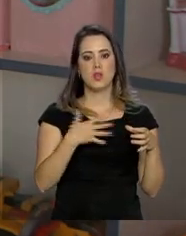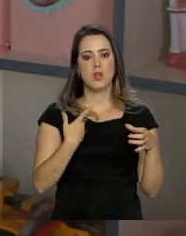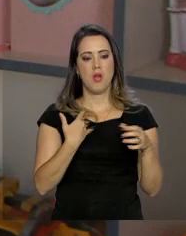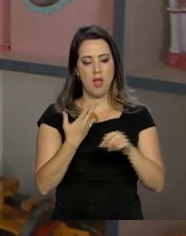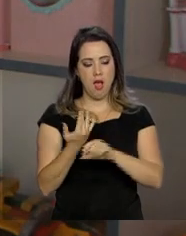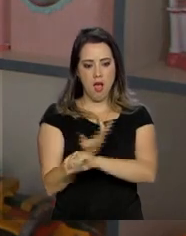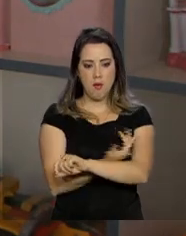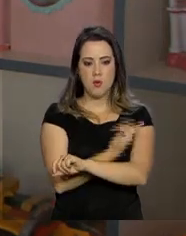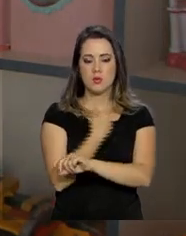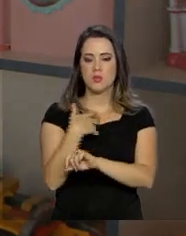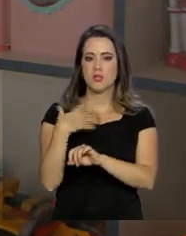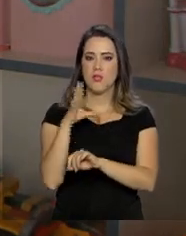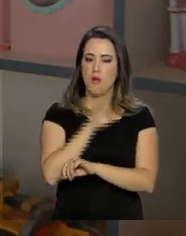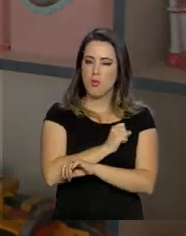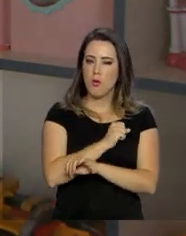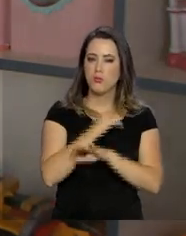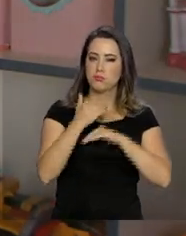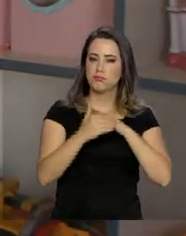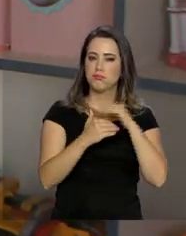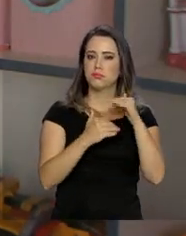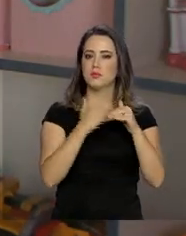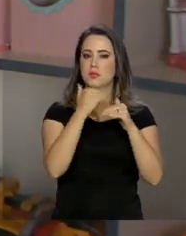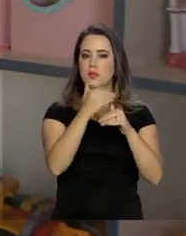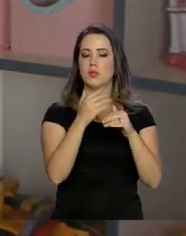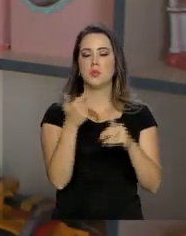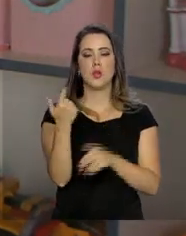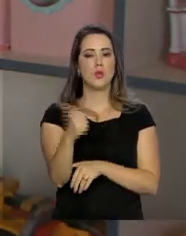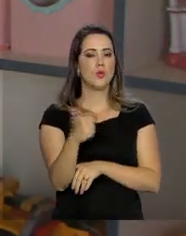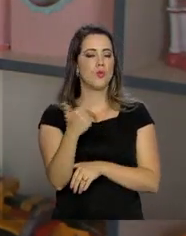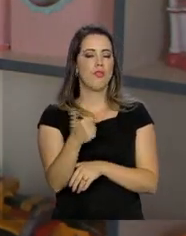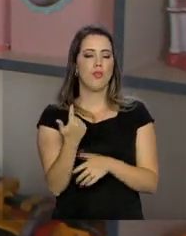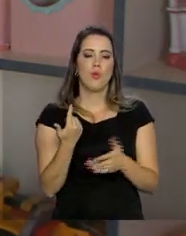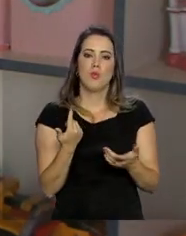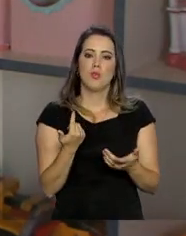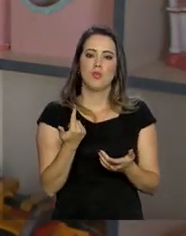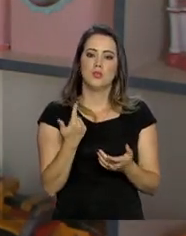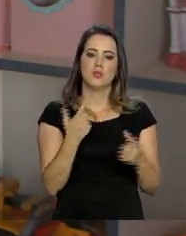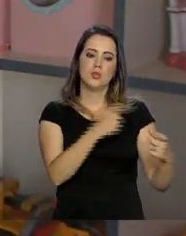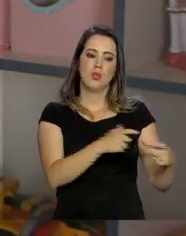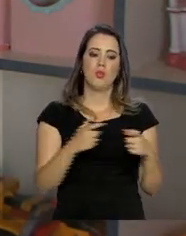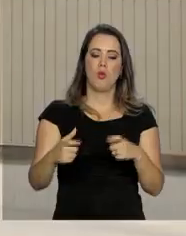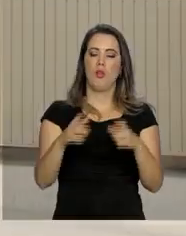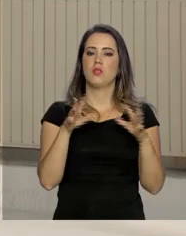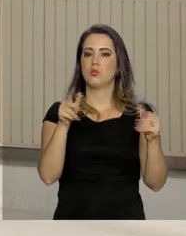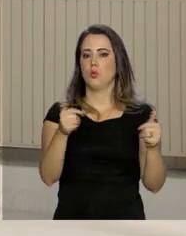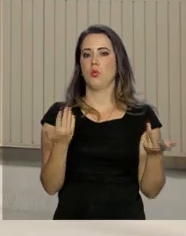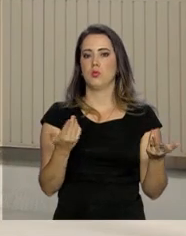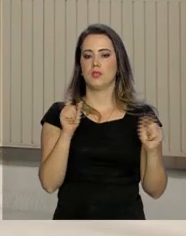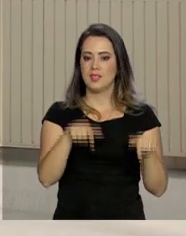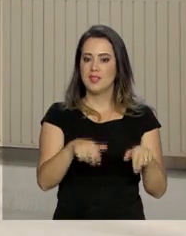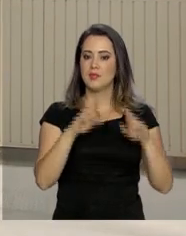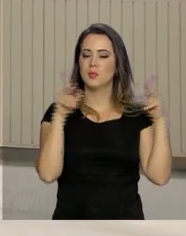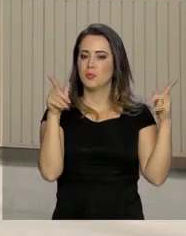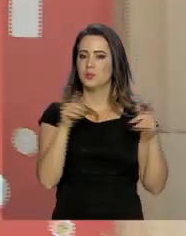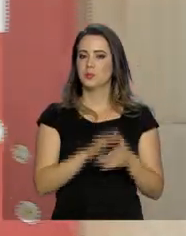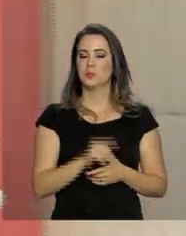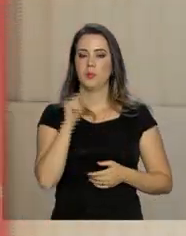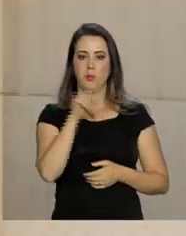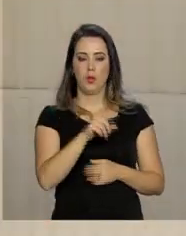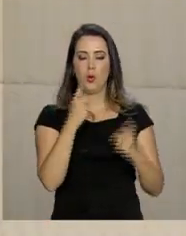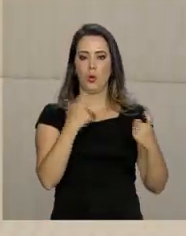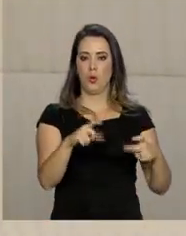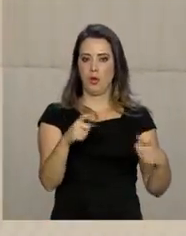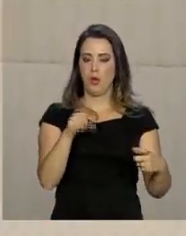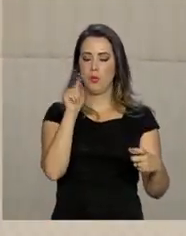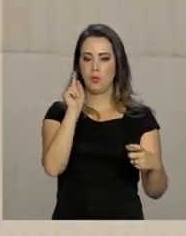e afetivo por que não se encontra em muitos lugares falo do criarte é um dos mais de